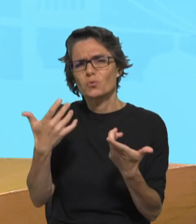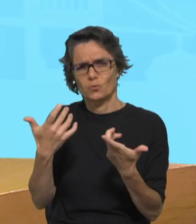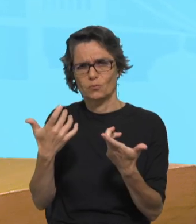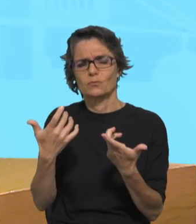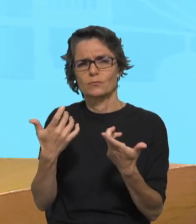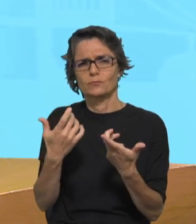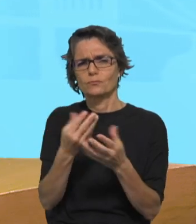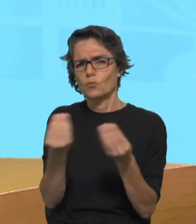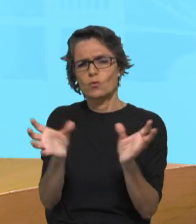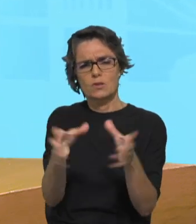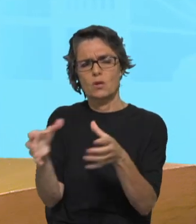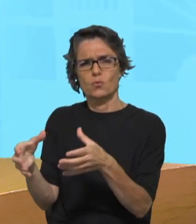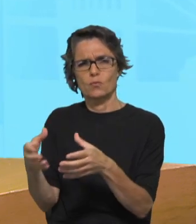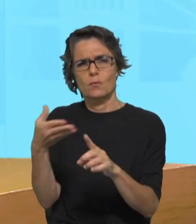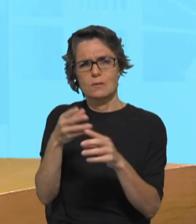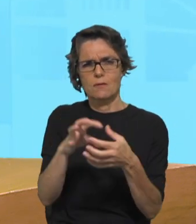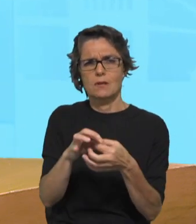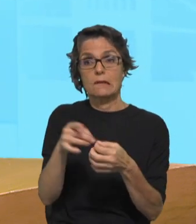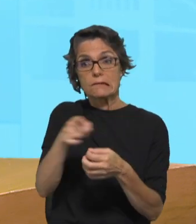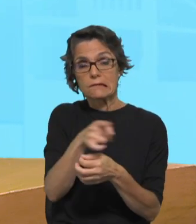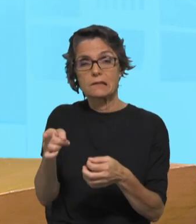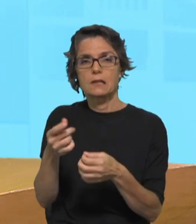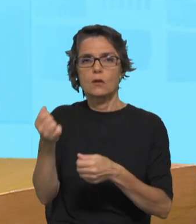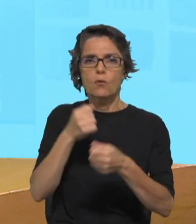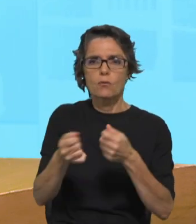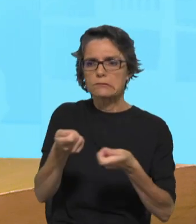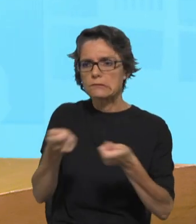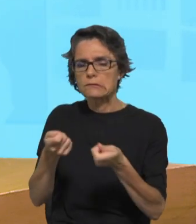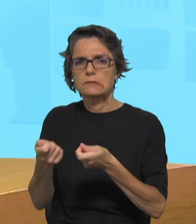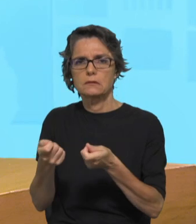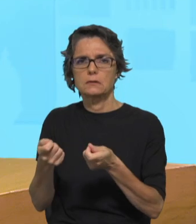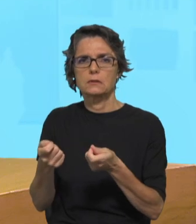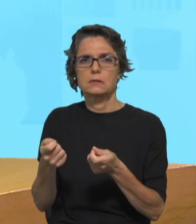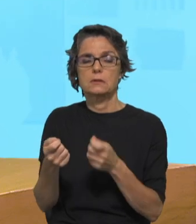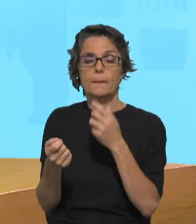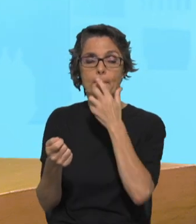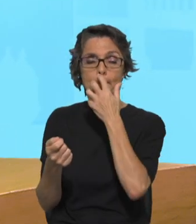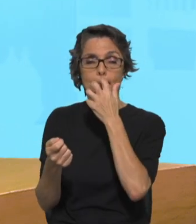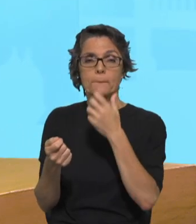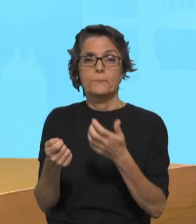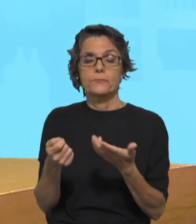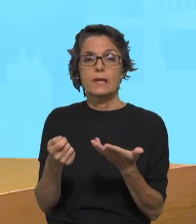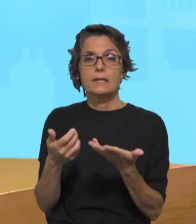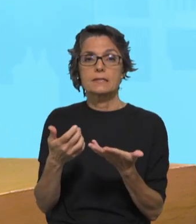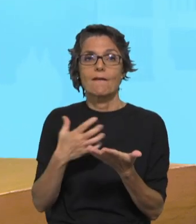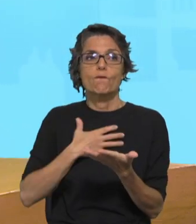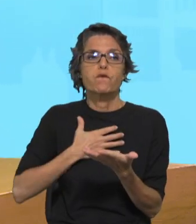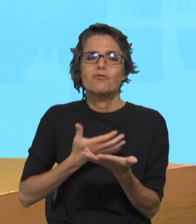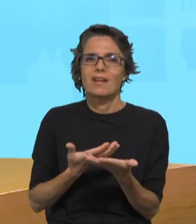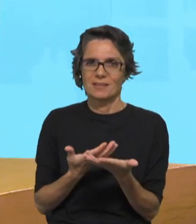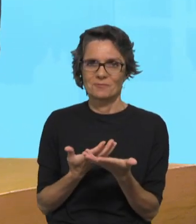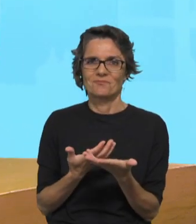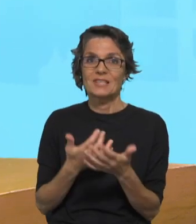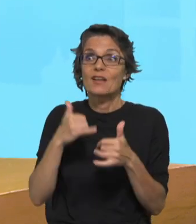E que organizam, canalizam, direcionam esse afã, esse gosto